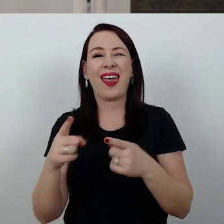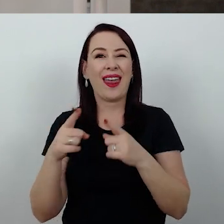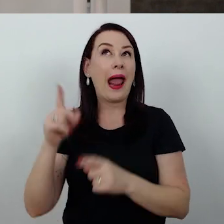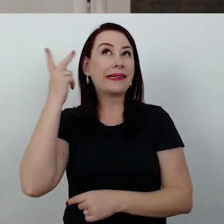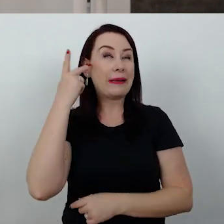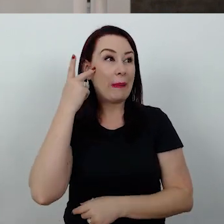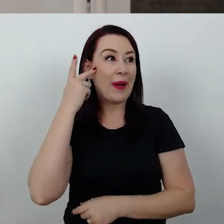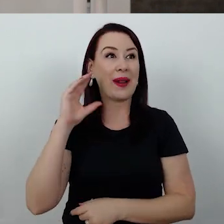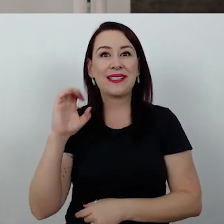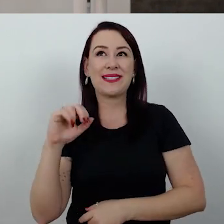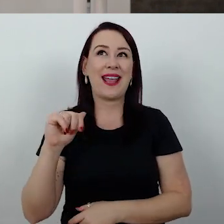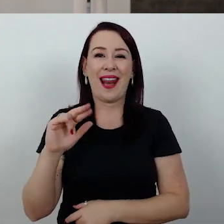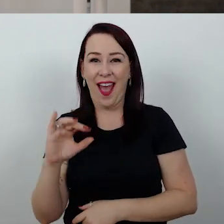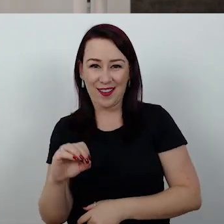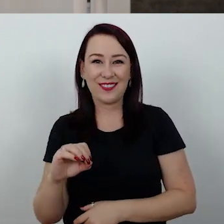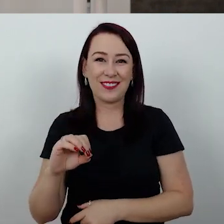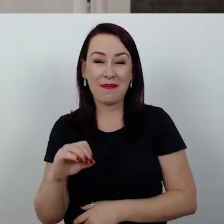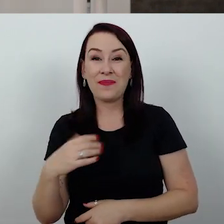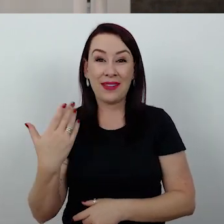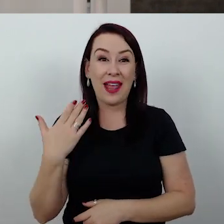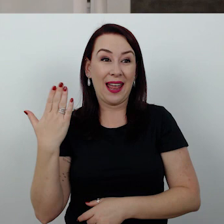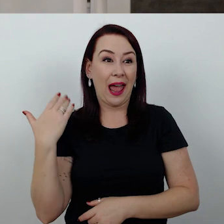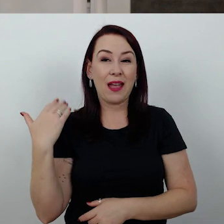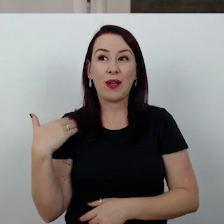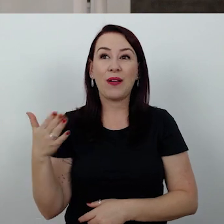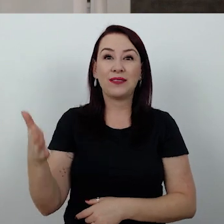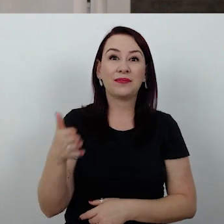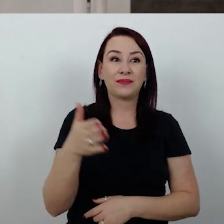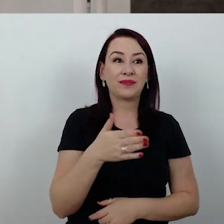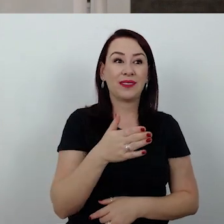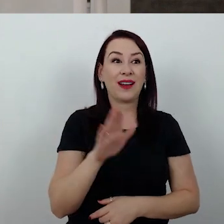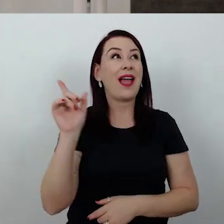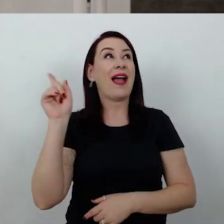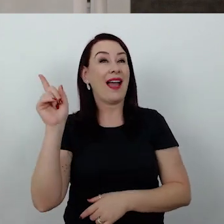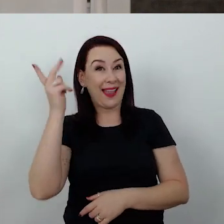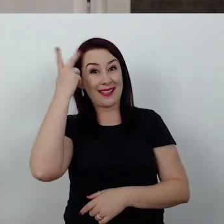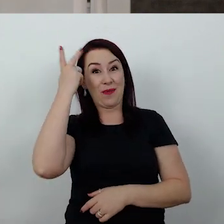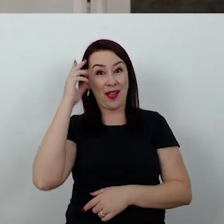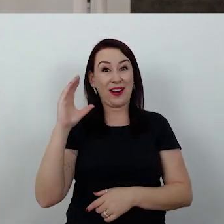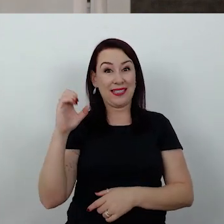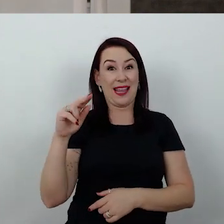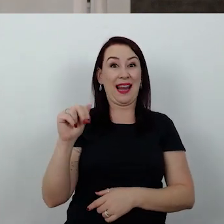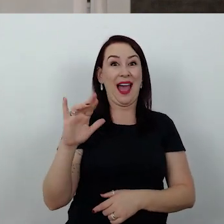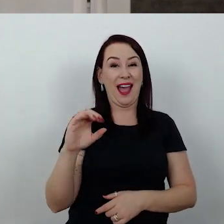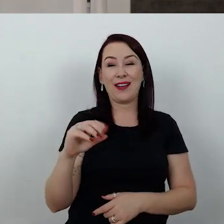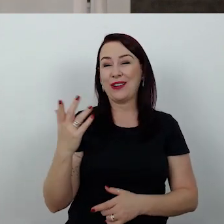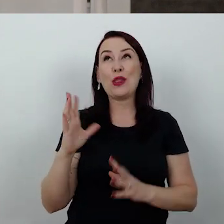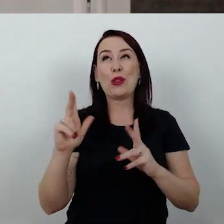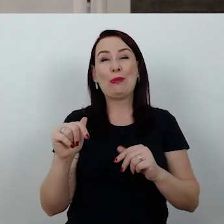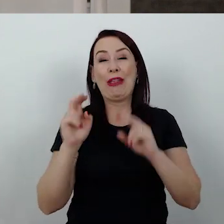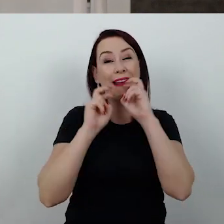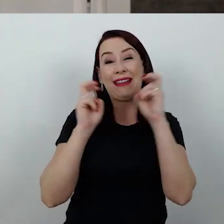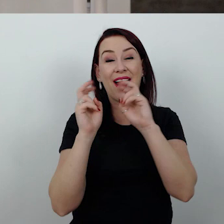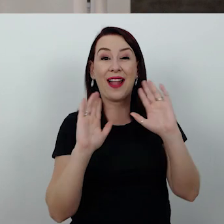lá eu passava assim na SPC, em qualquer ambiente que eu passava, aí a galera, São Paulo é cenário. A galera gritava,